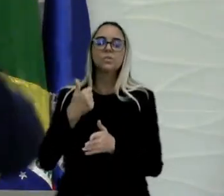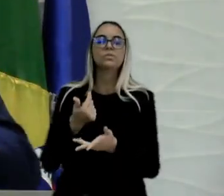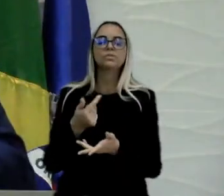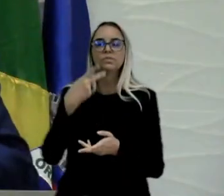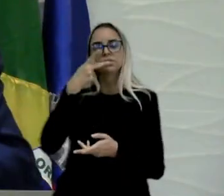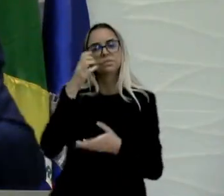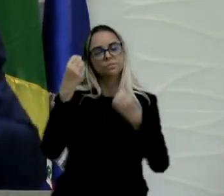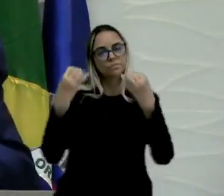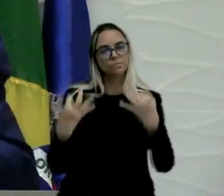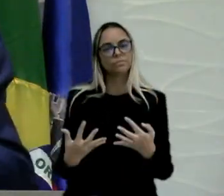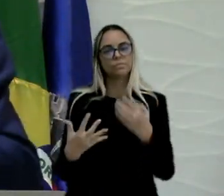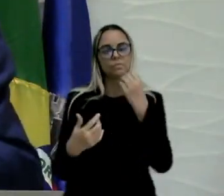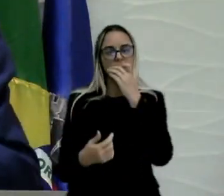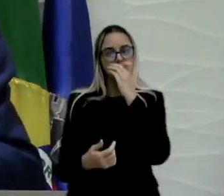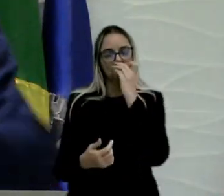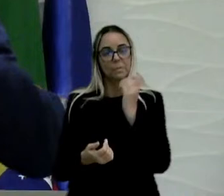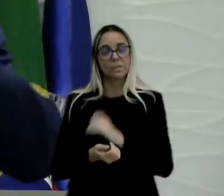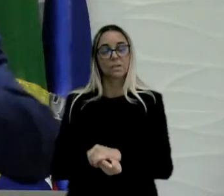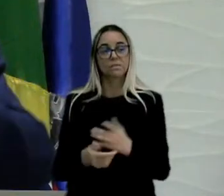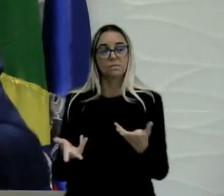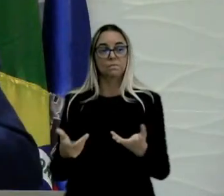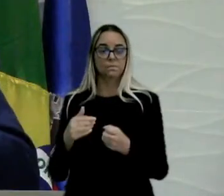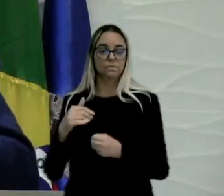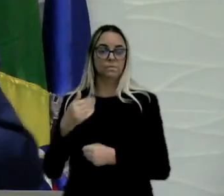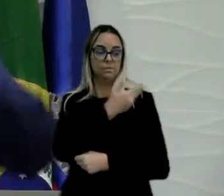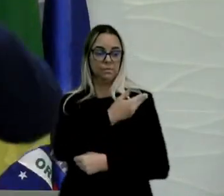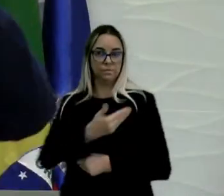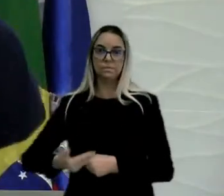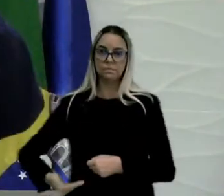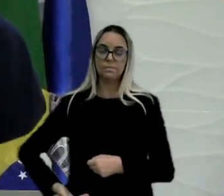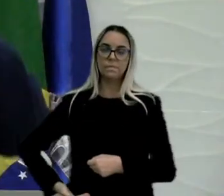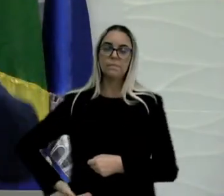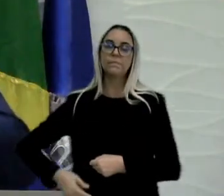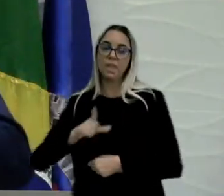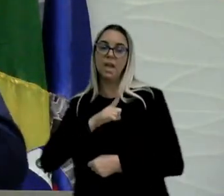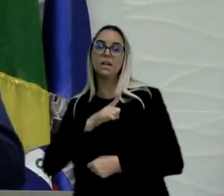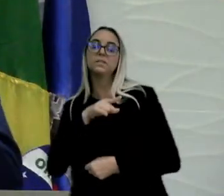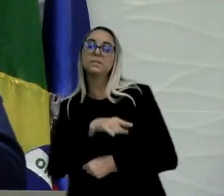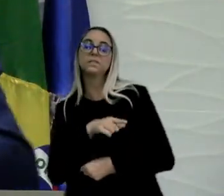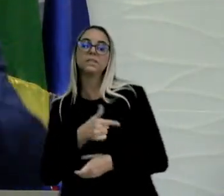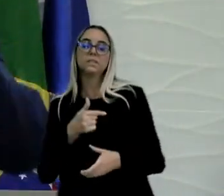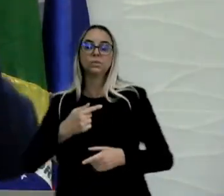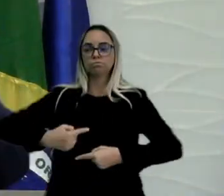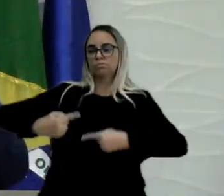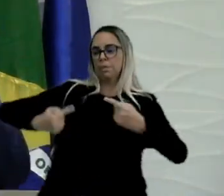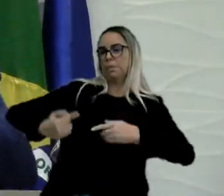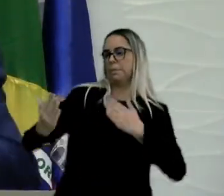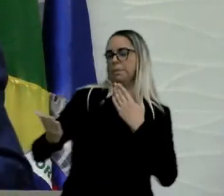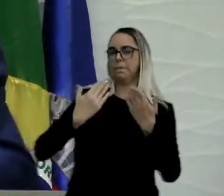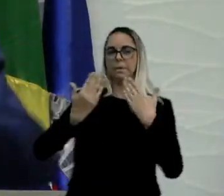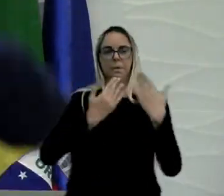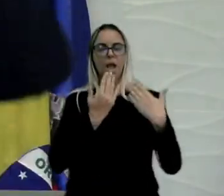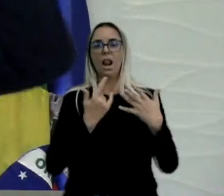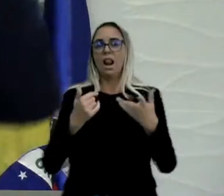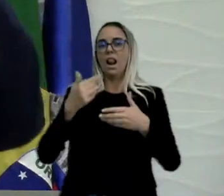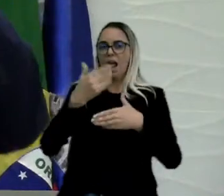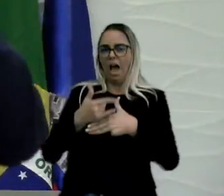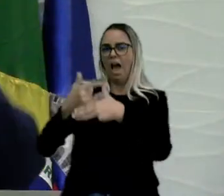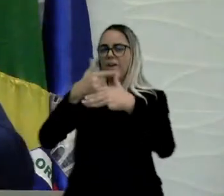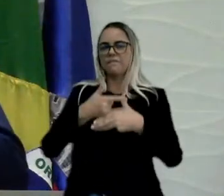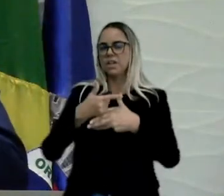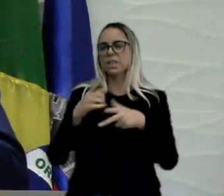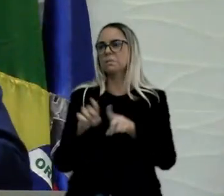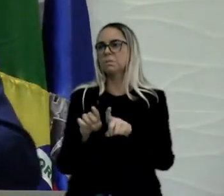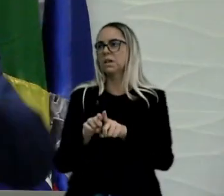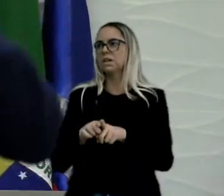quando essa governadora que aí está que elas ia pros debates políticos ia paraas Live ela